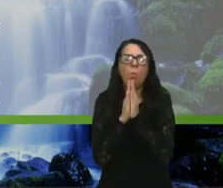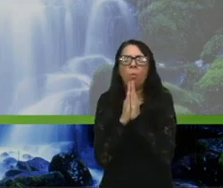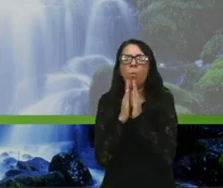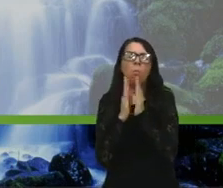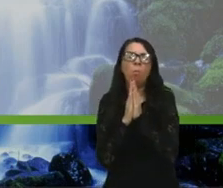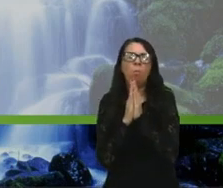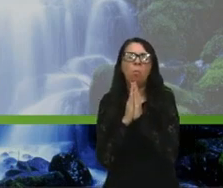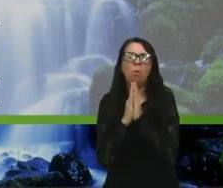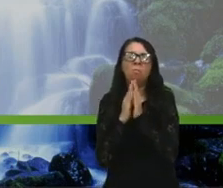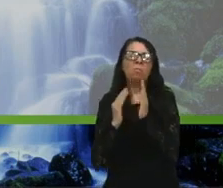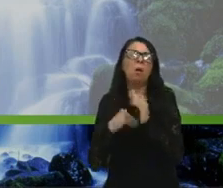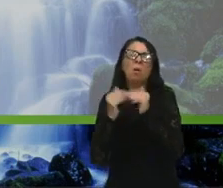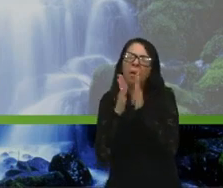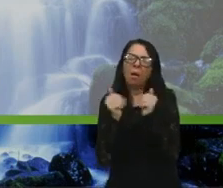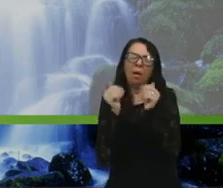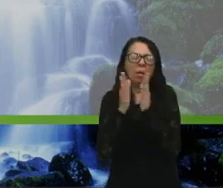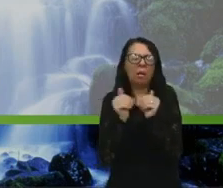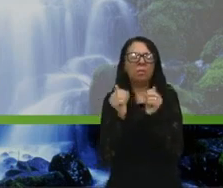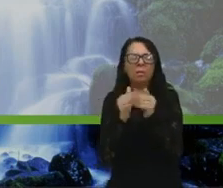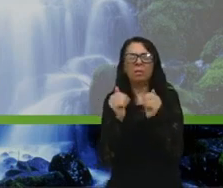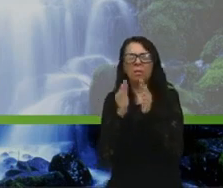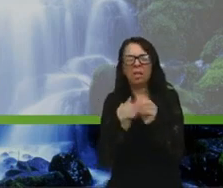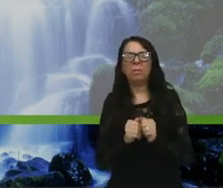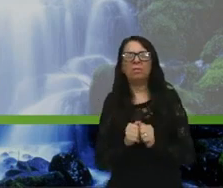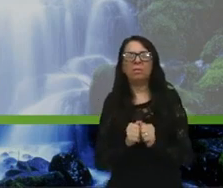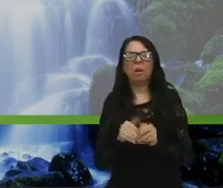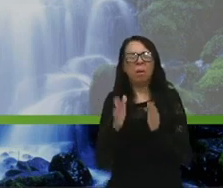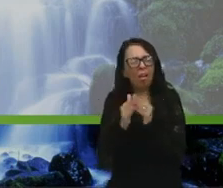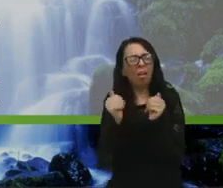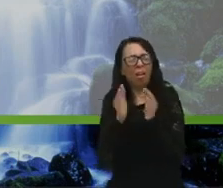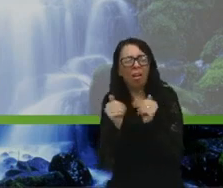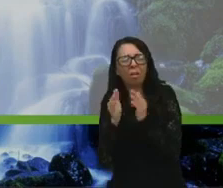amor, de graça, de perdão.